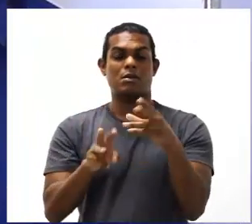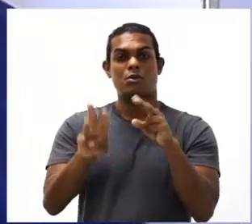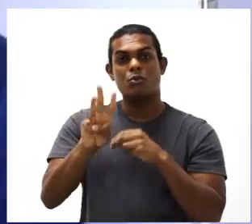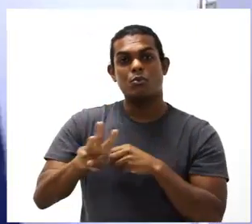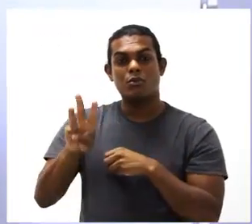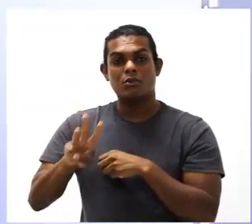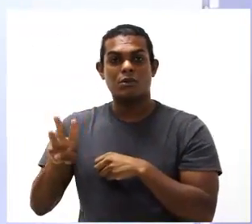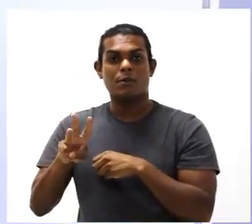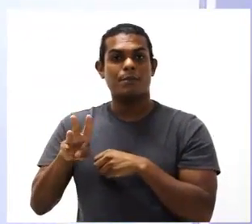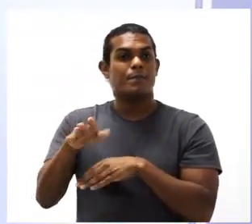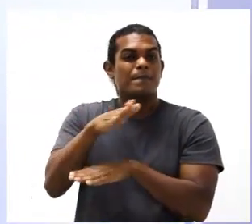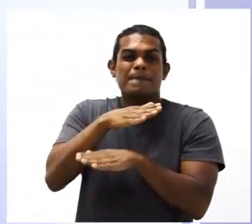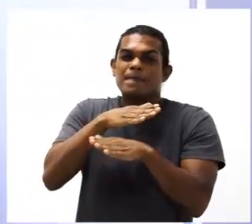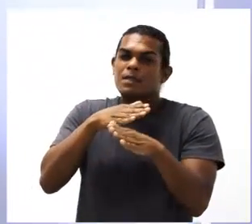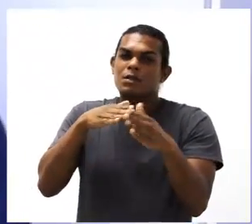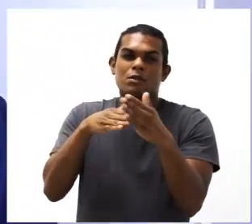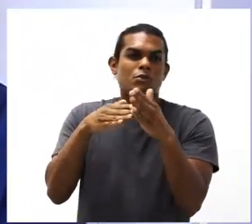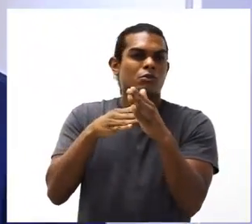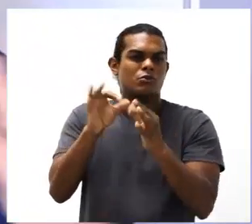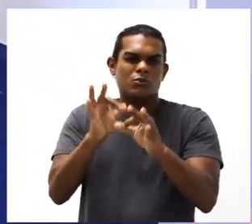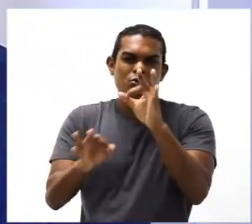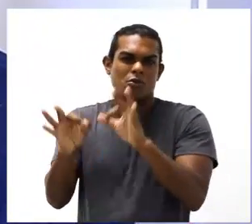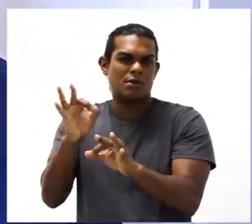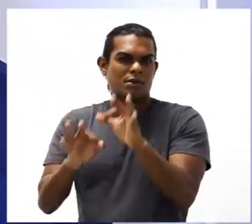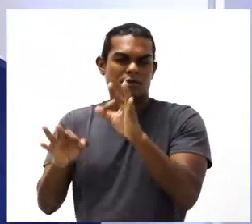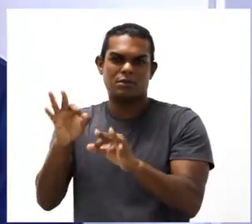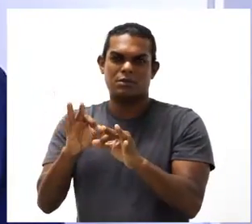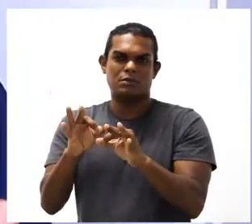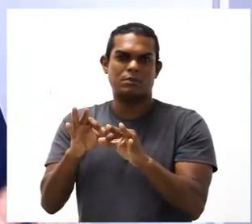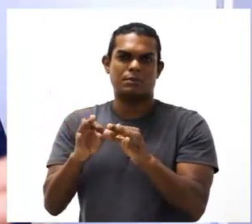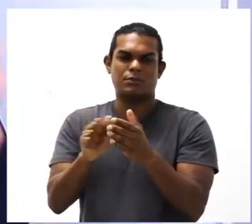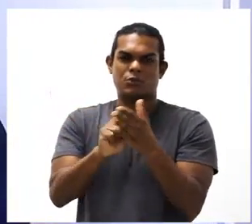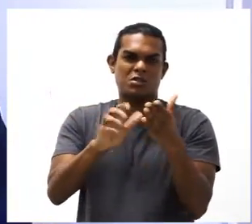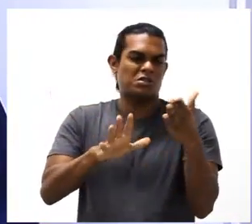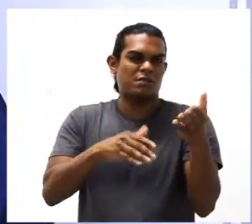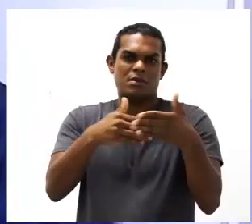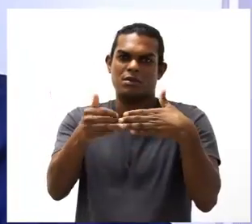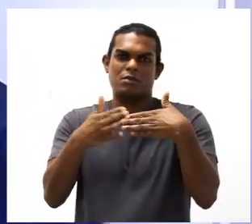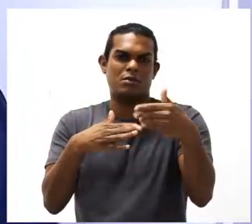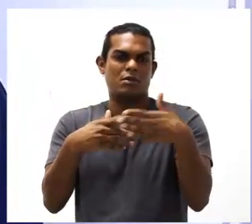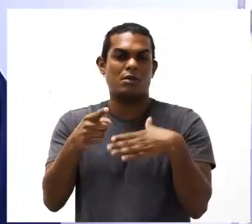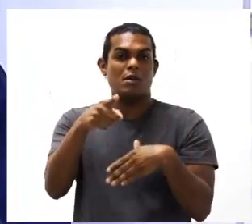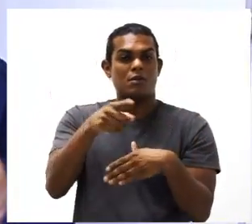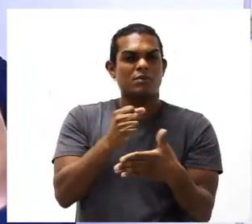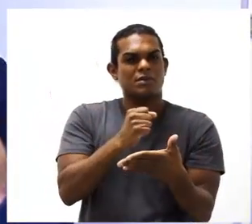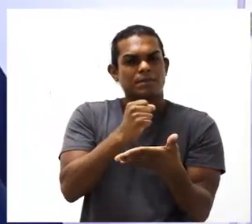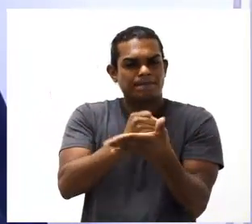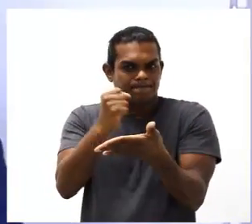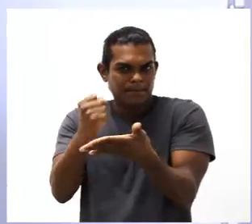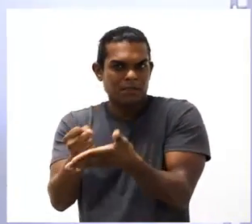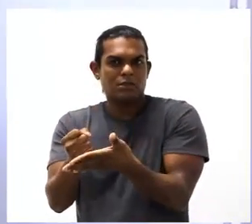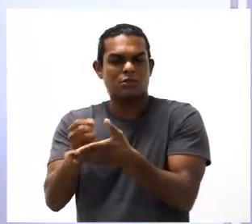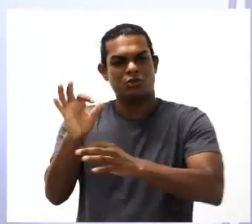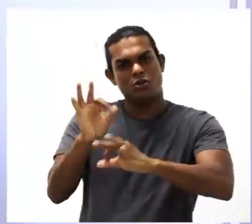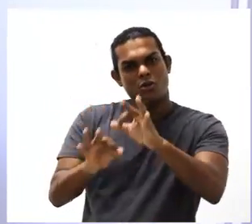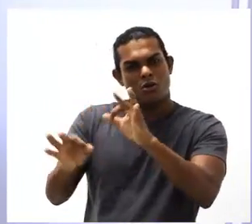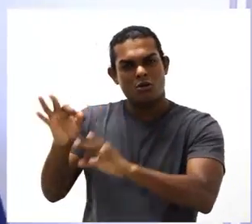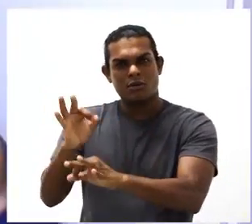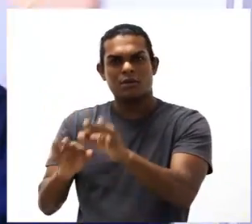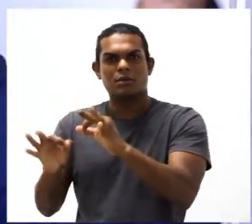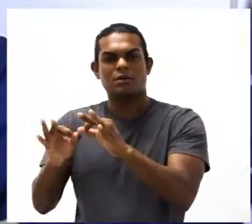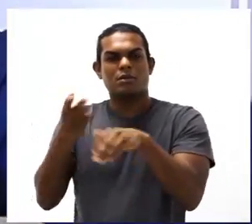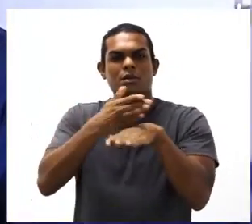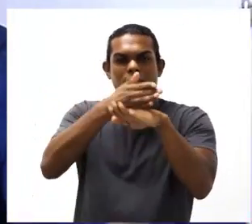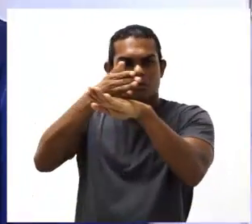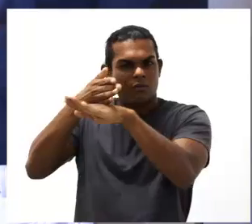construção, projeto, uma atividade qualquer, você registra, as interações,